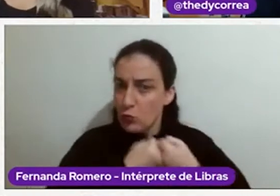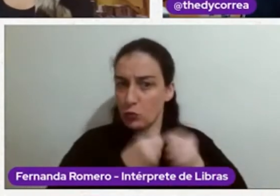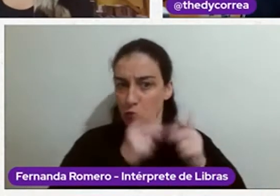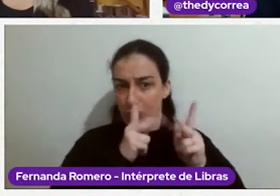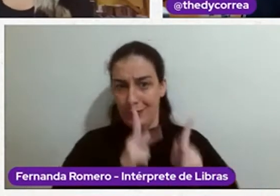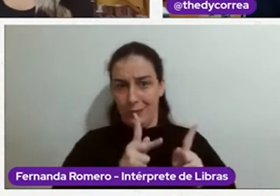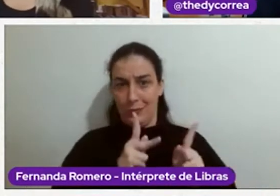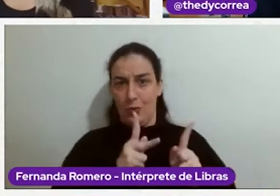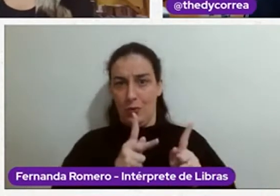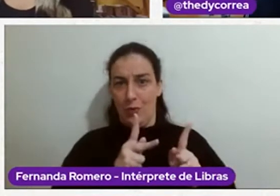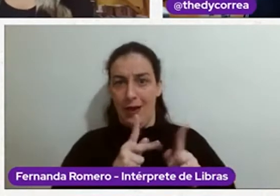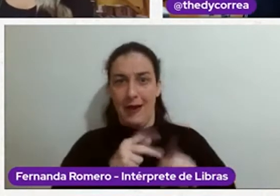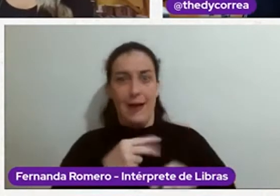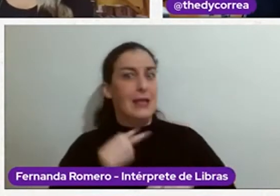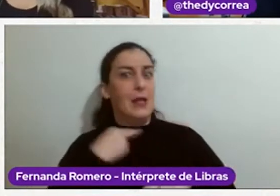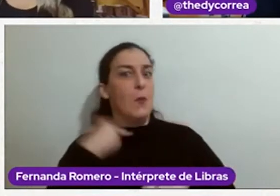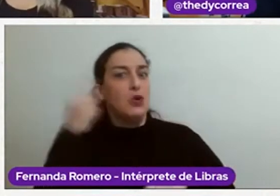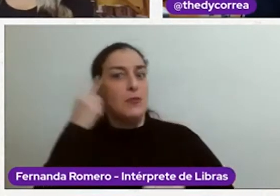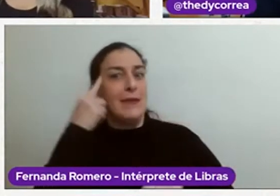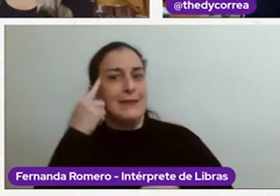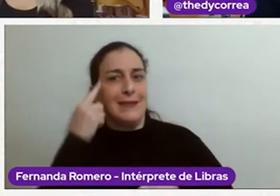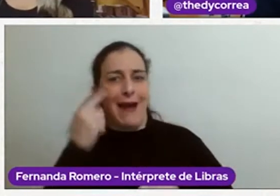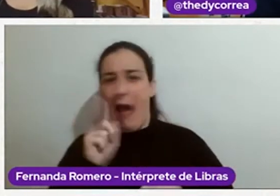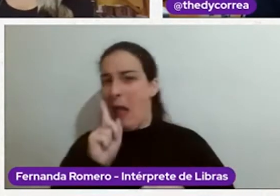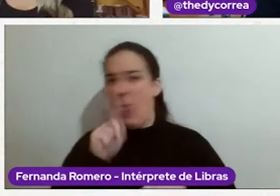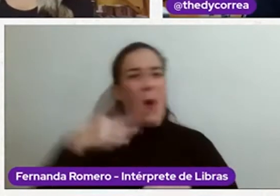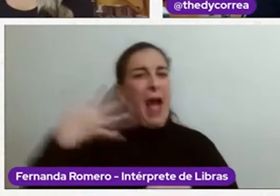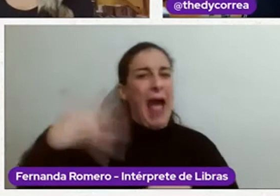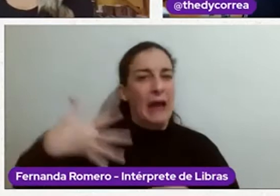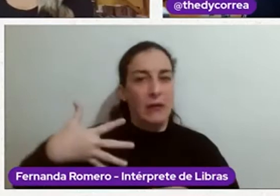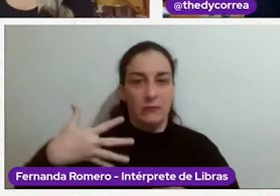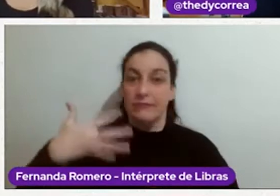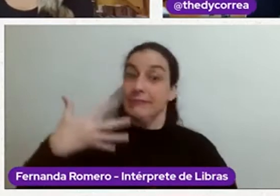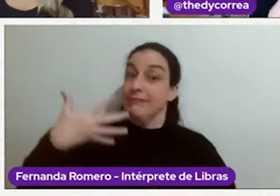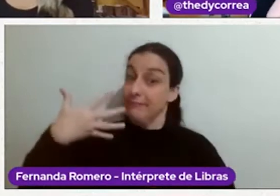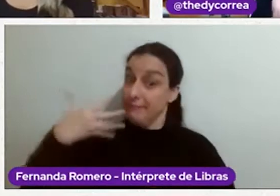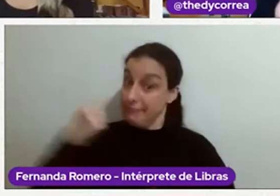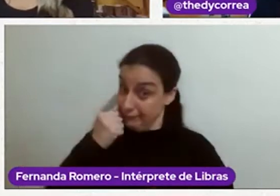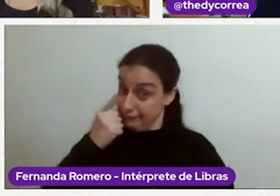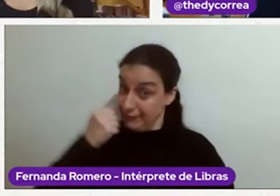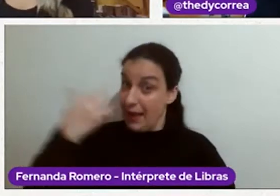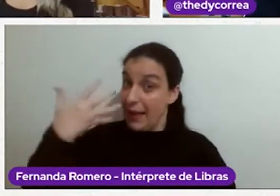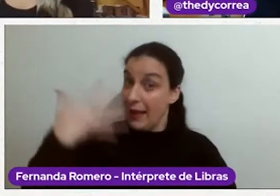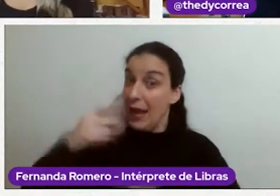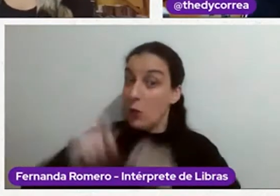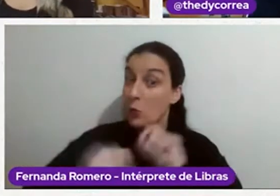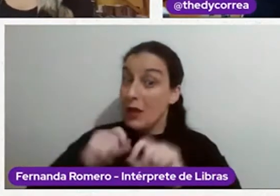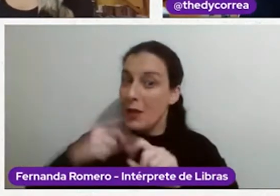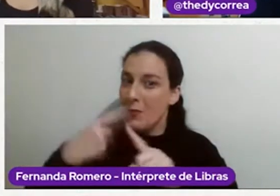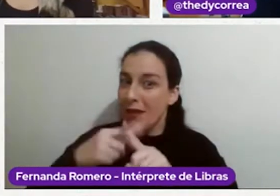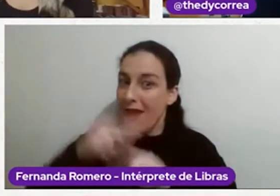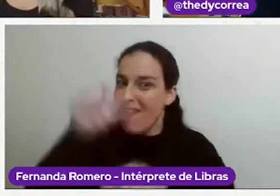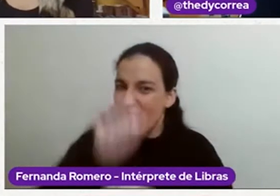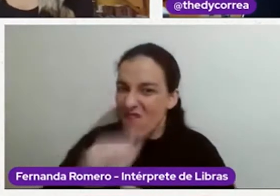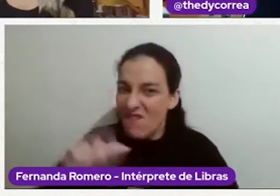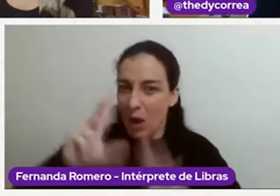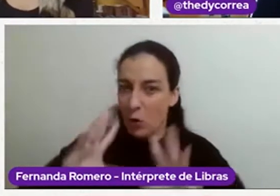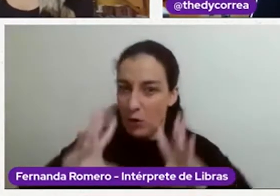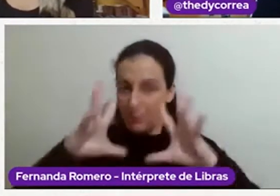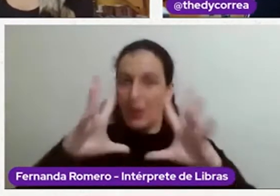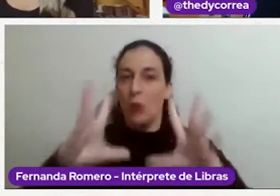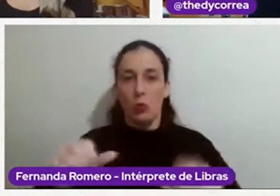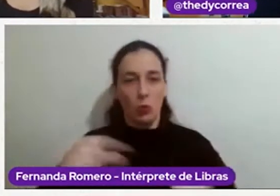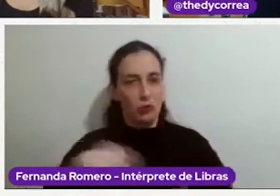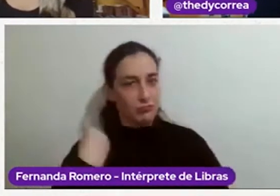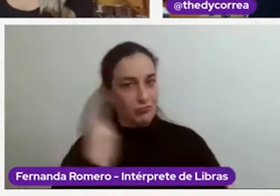partir do princípio assim, não é tão caro, é caro no sentido de ser uma coisa valiosa para todo mundo, para a gente,